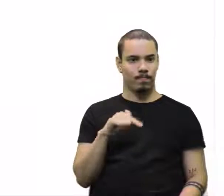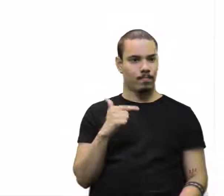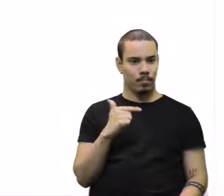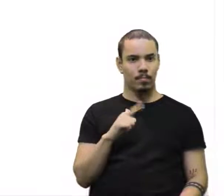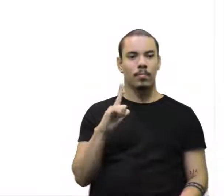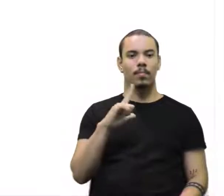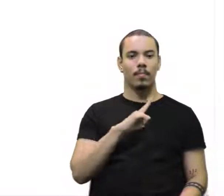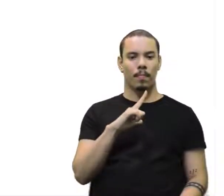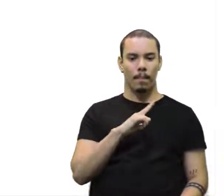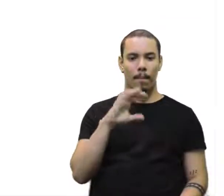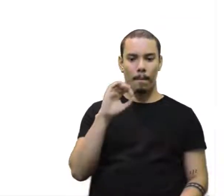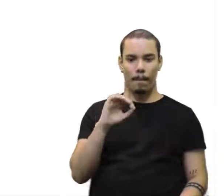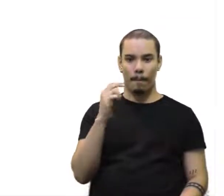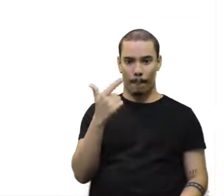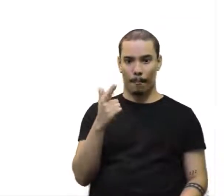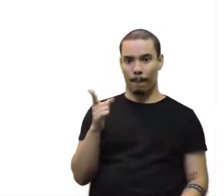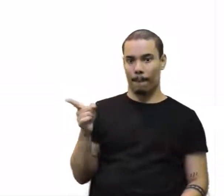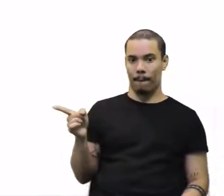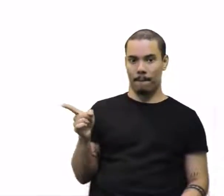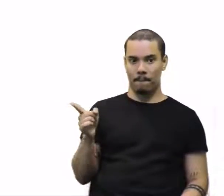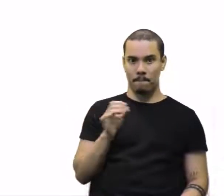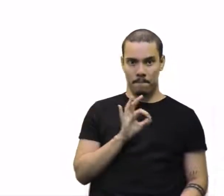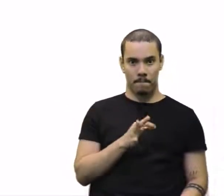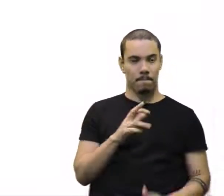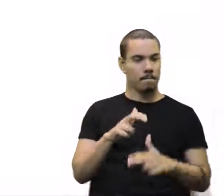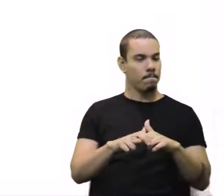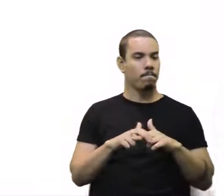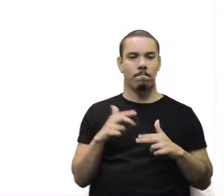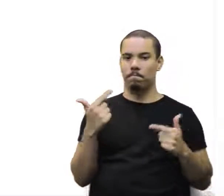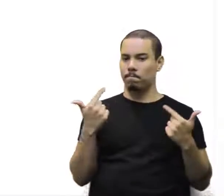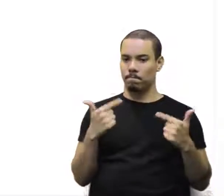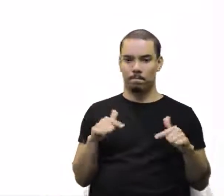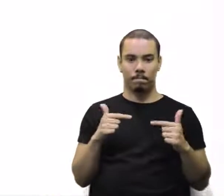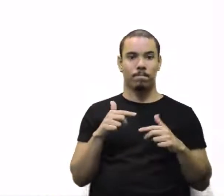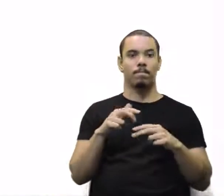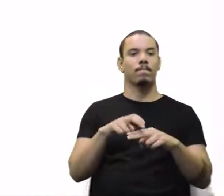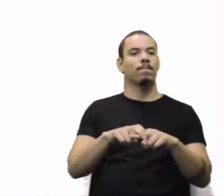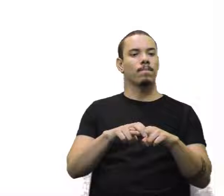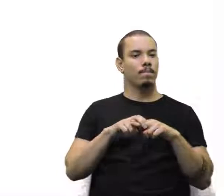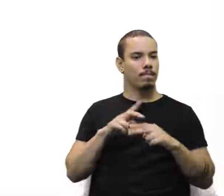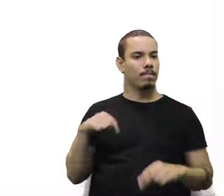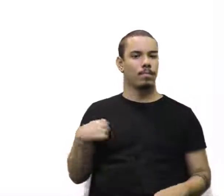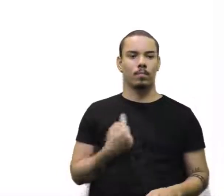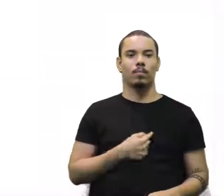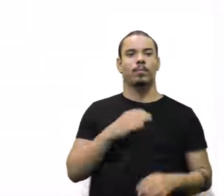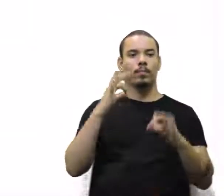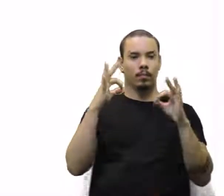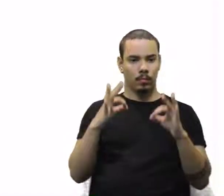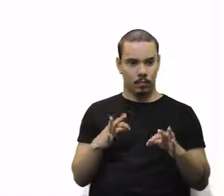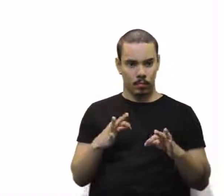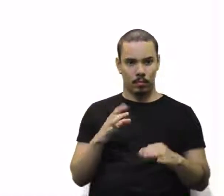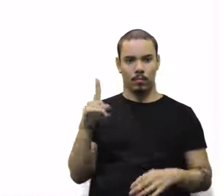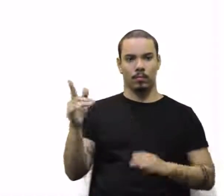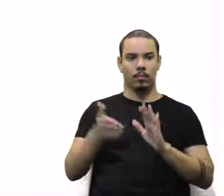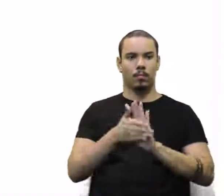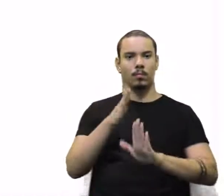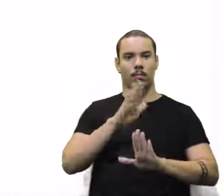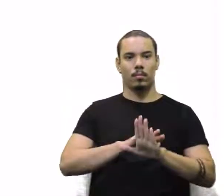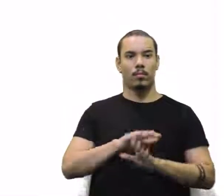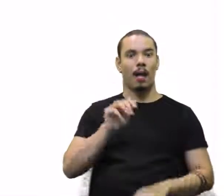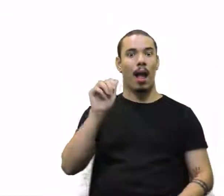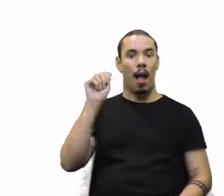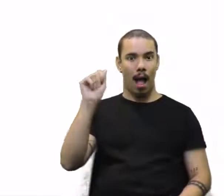temos oxigênio, né? Então, não temos carbonos primários. Por isso, a nossa alternativa correta é a